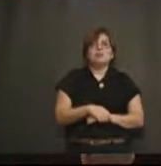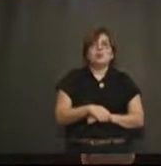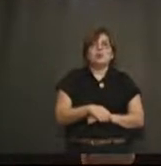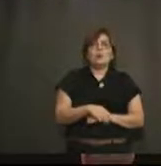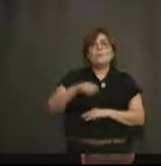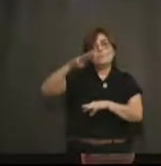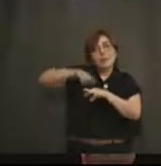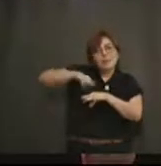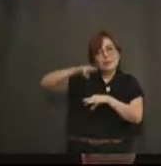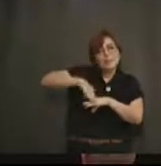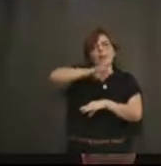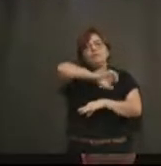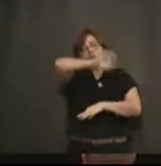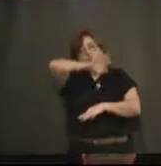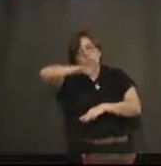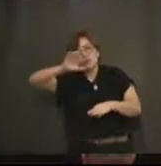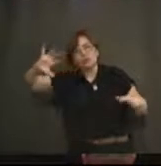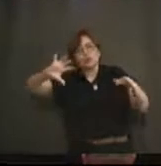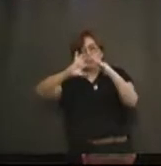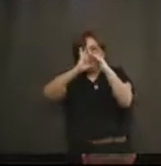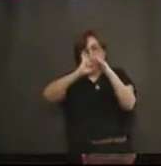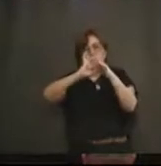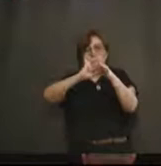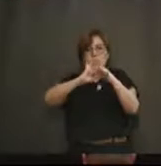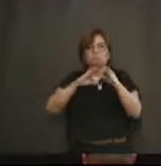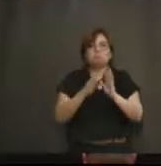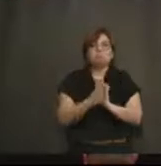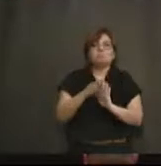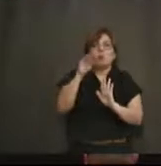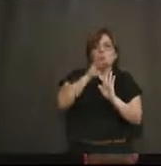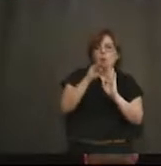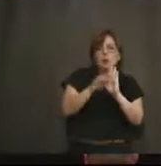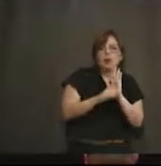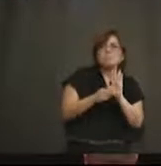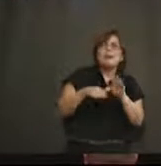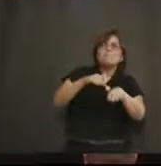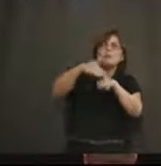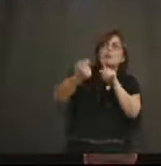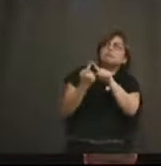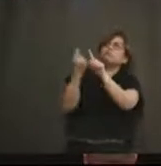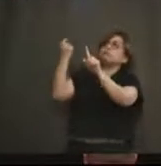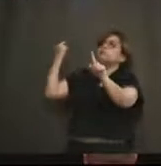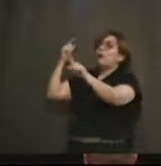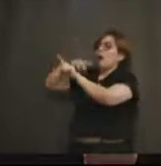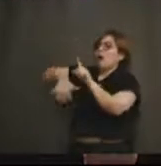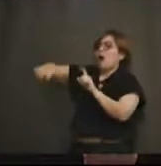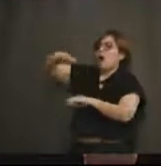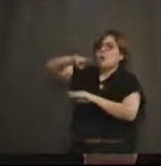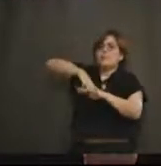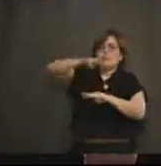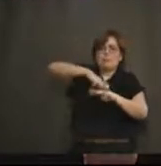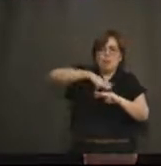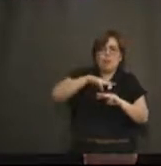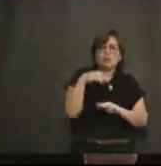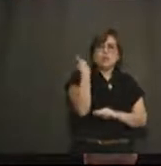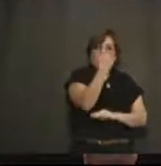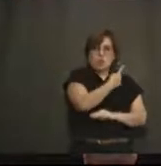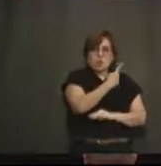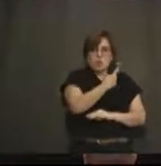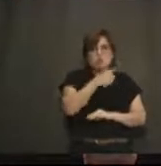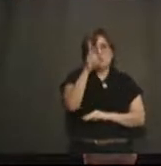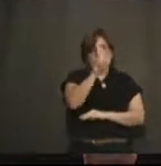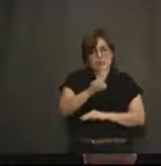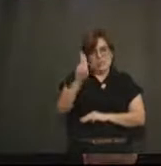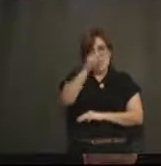Matemática e Estatística. Este é o programa de pós-graduação mais antigo da área de matemática na nossa universidade. Professora Rúbia,